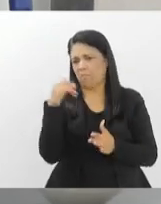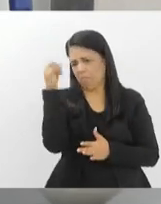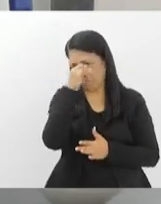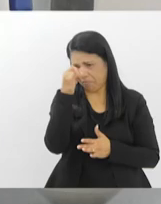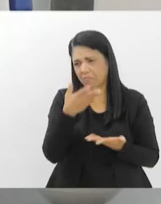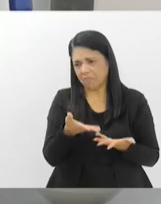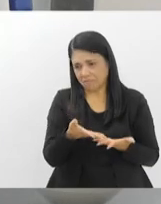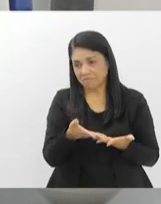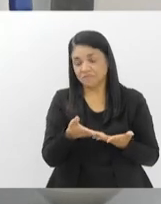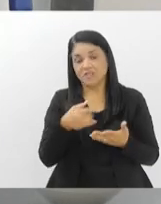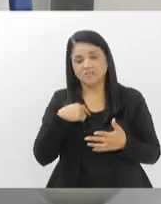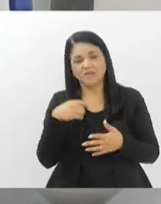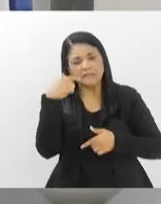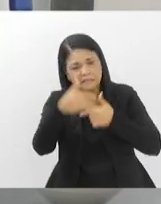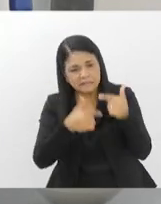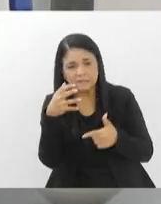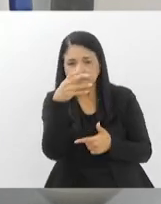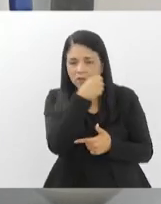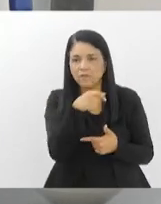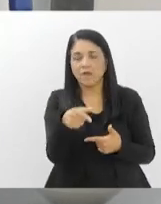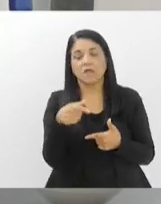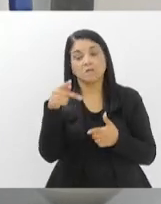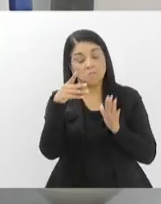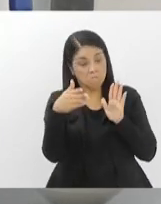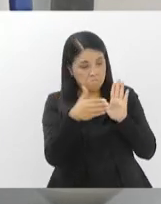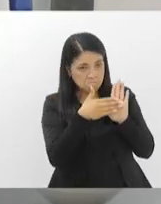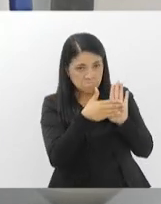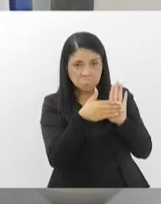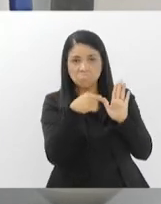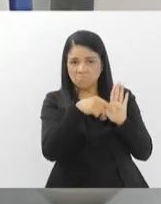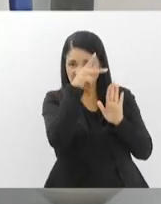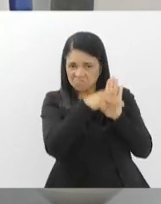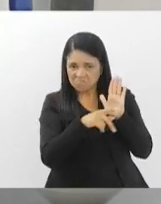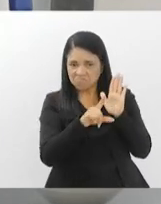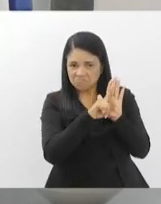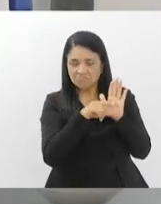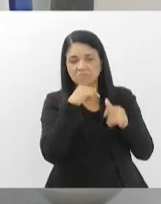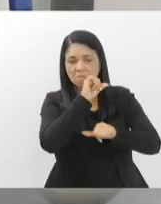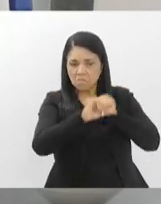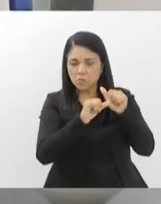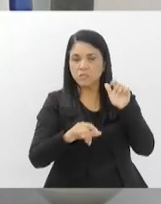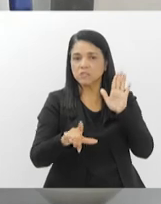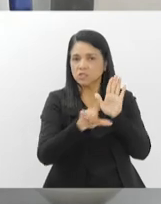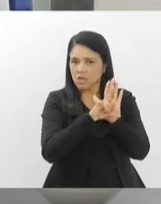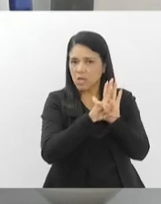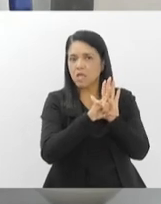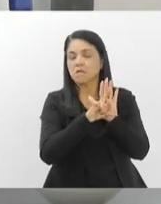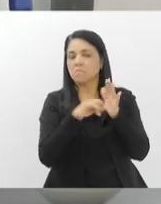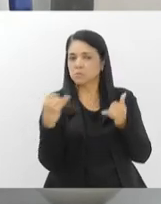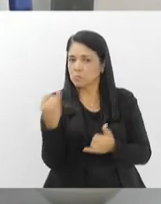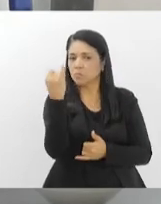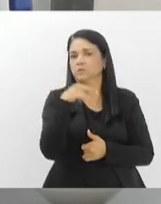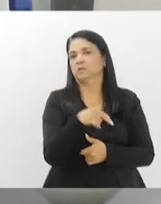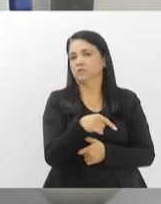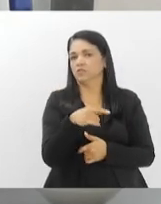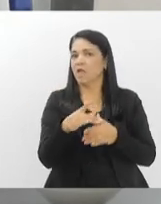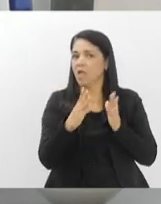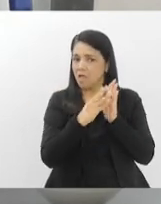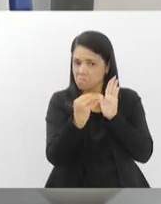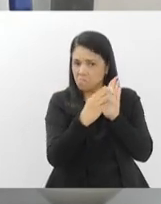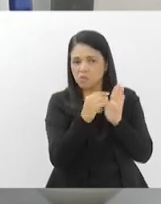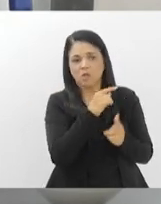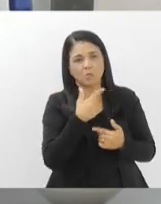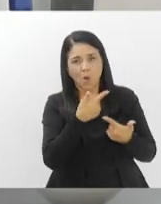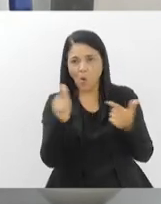para salvar. Então, apresentar um projeto dessa envergadura, com tanta alteração de lei já existente, que sirva de exemplo para as